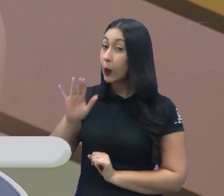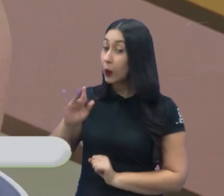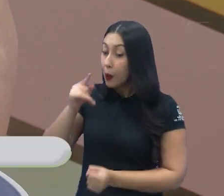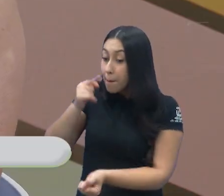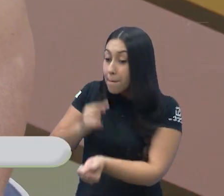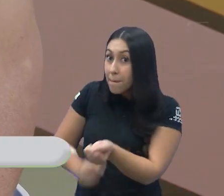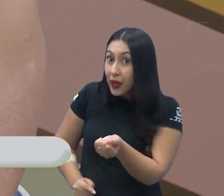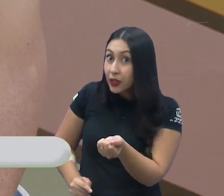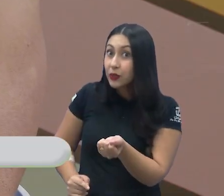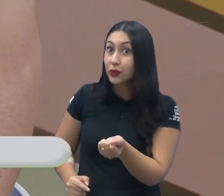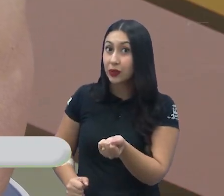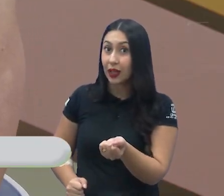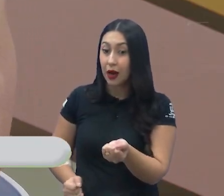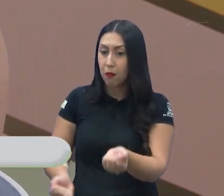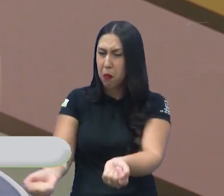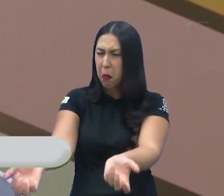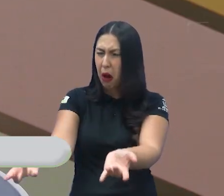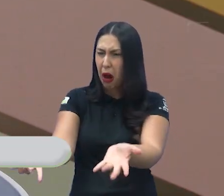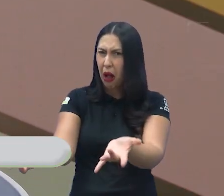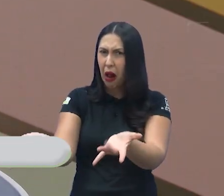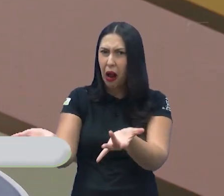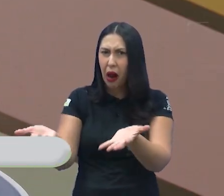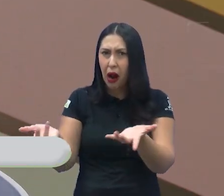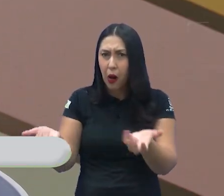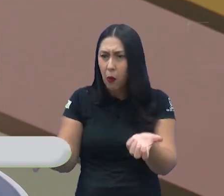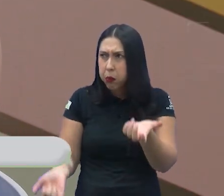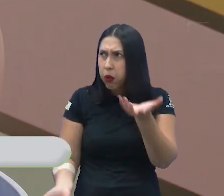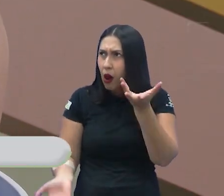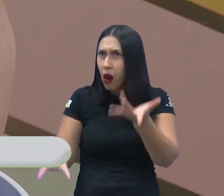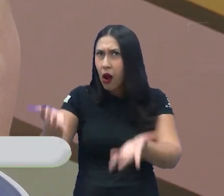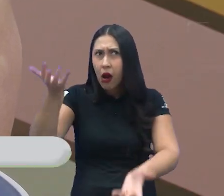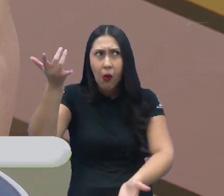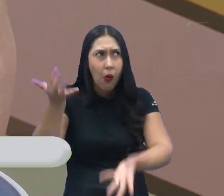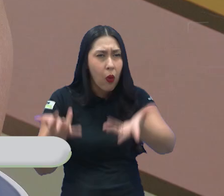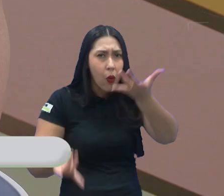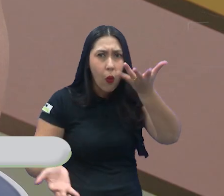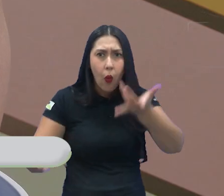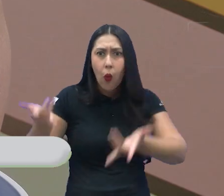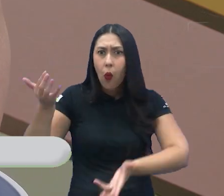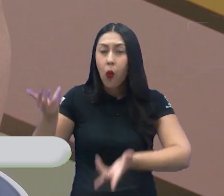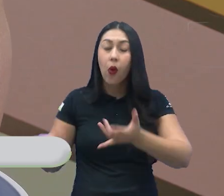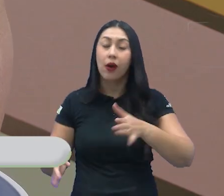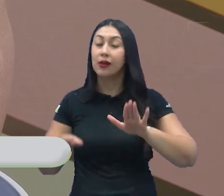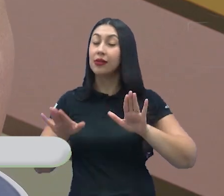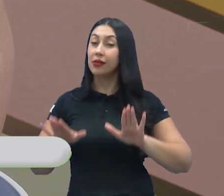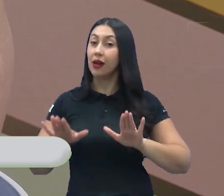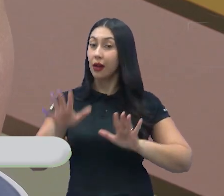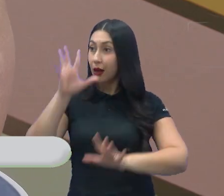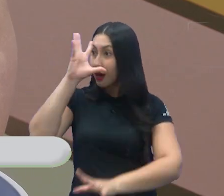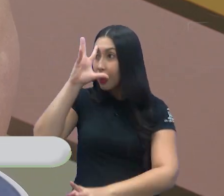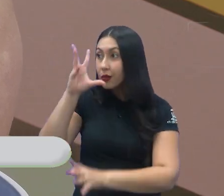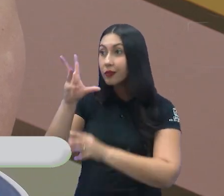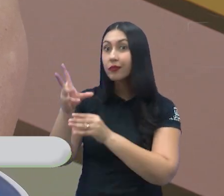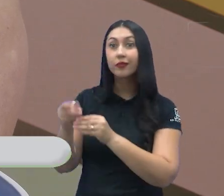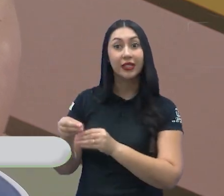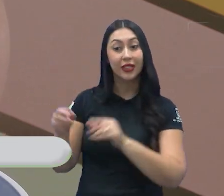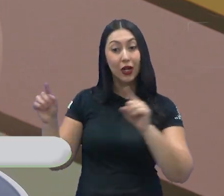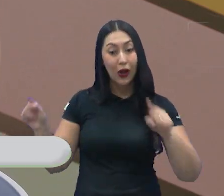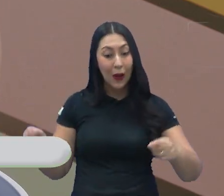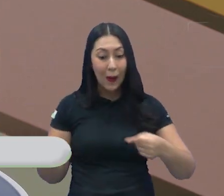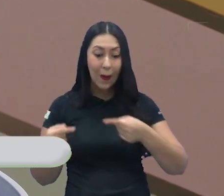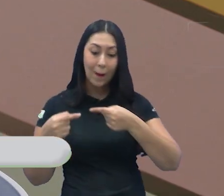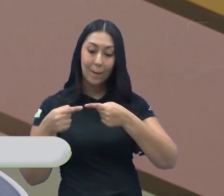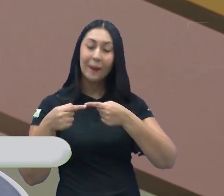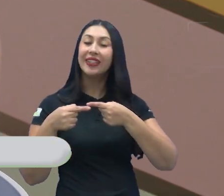queimadas, né, os incêndios. Então, quando a gente começa a entender esses temperamentos relacionando com